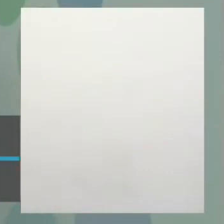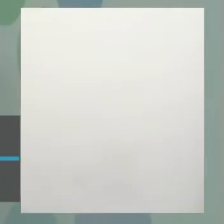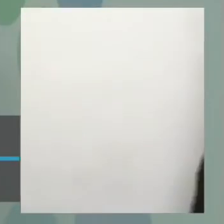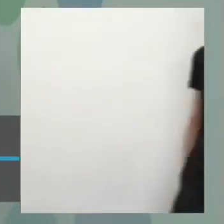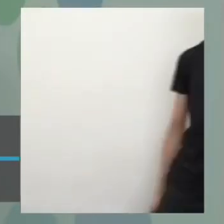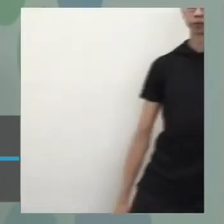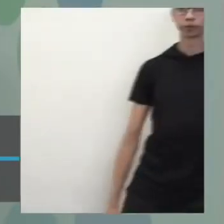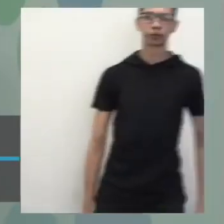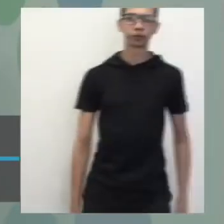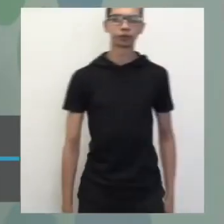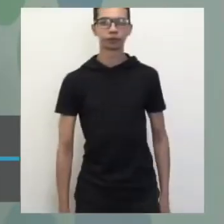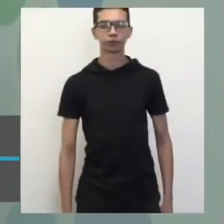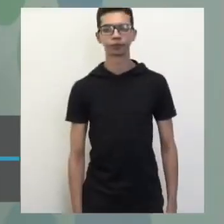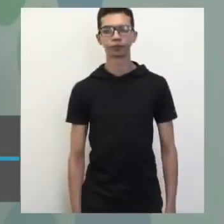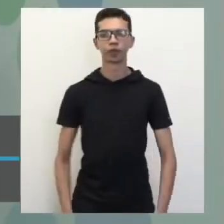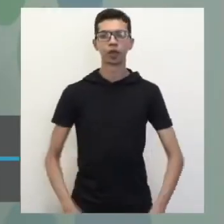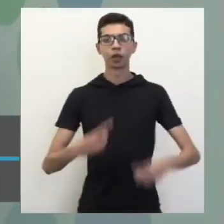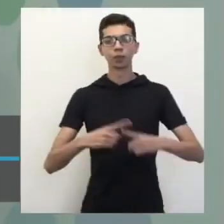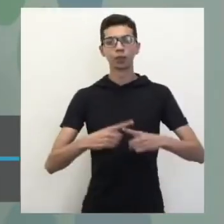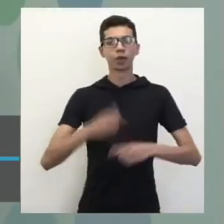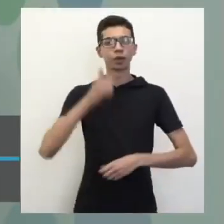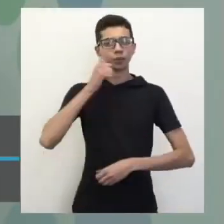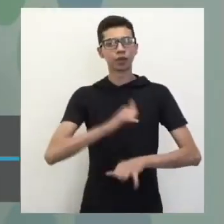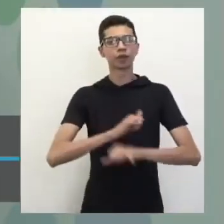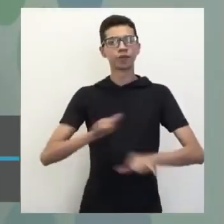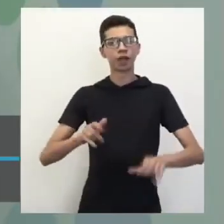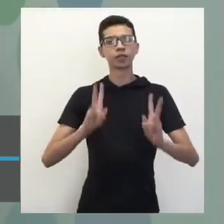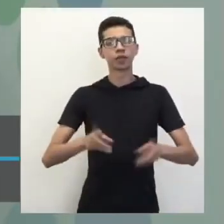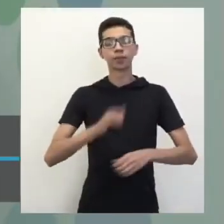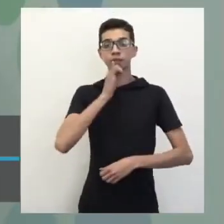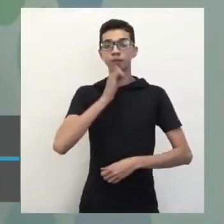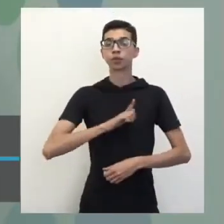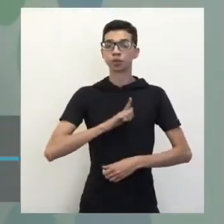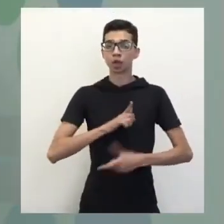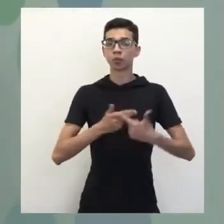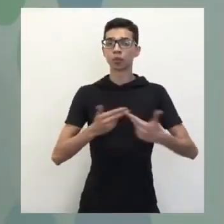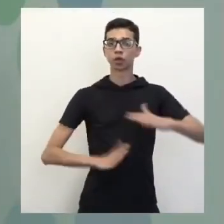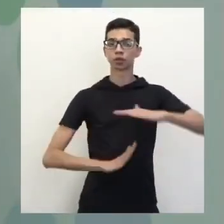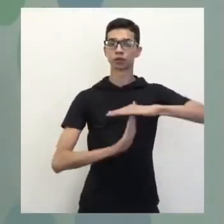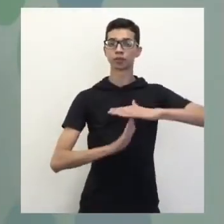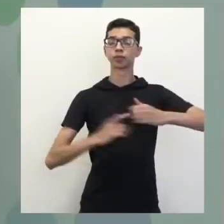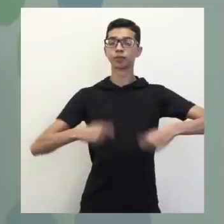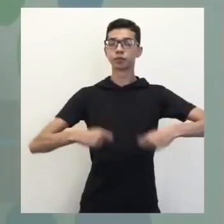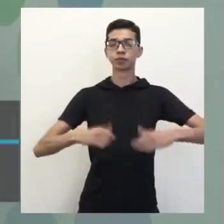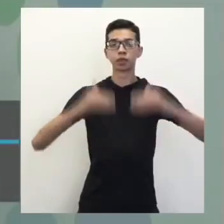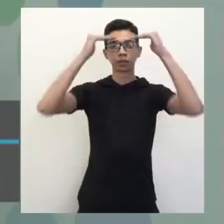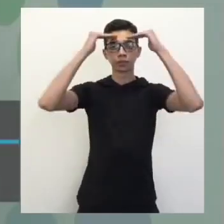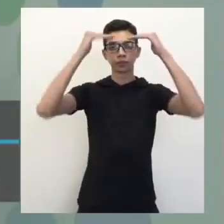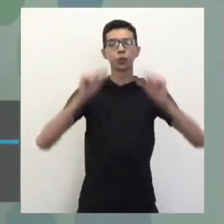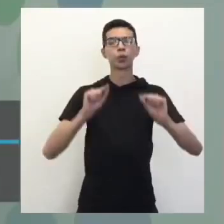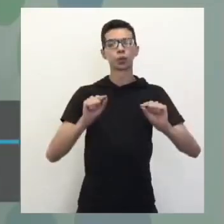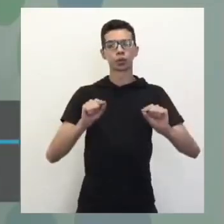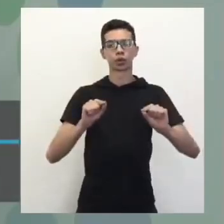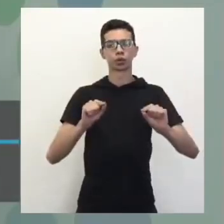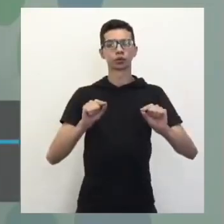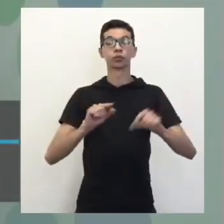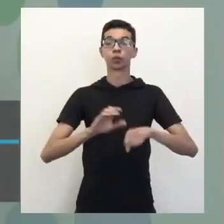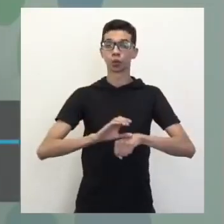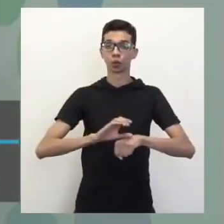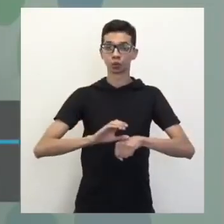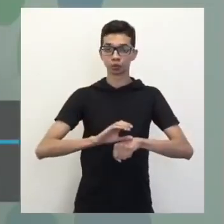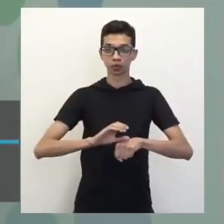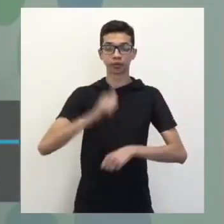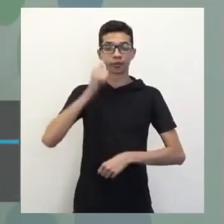algo a ser respeitado. E o que é esse algo? A Constituição. A Constituição deve ser respeitada. As cidadãs